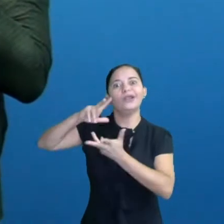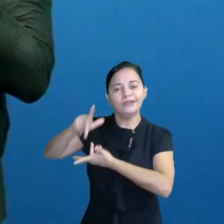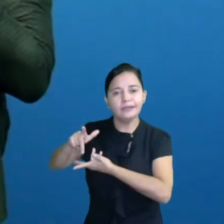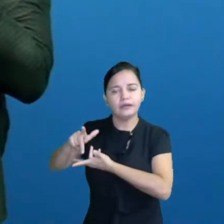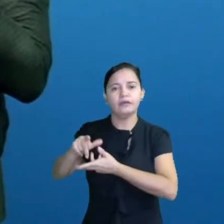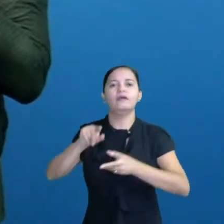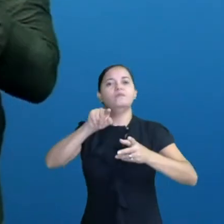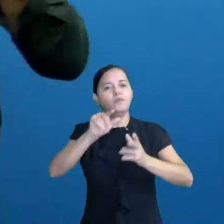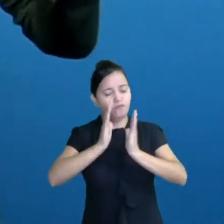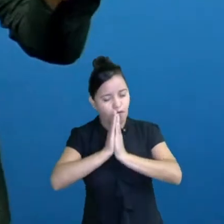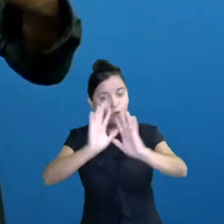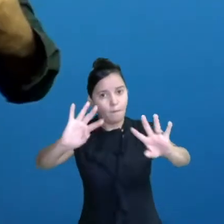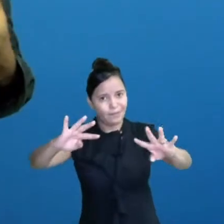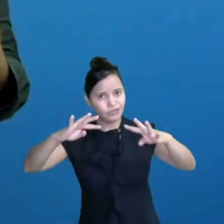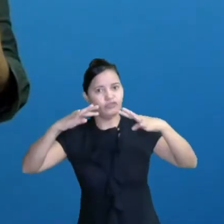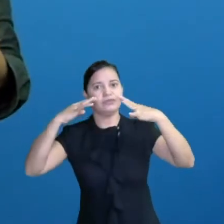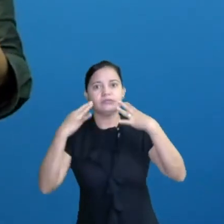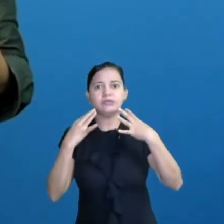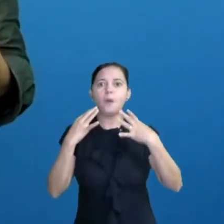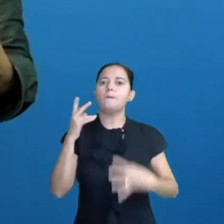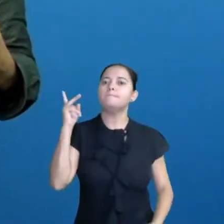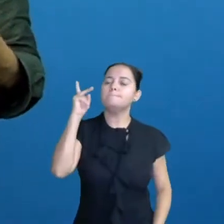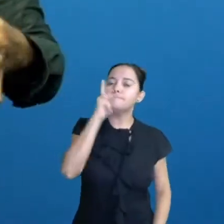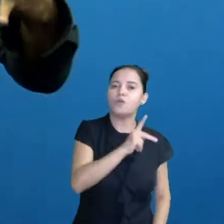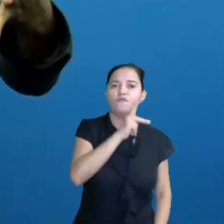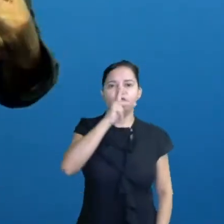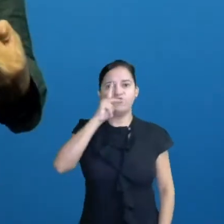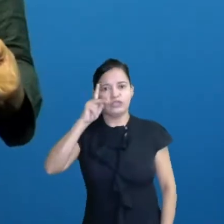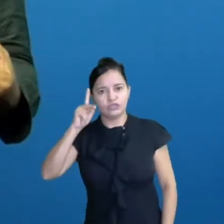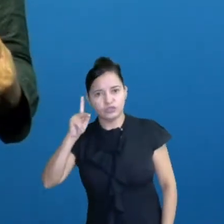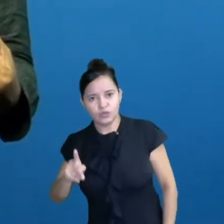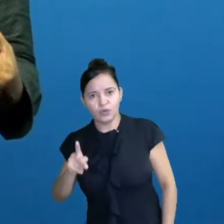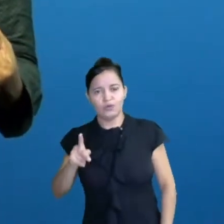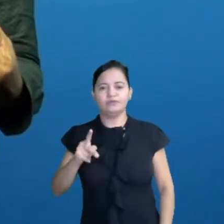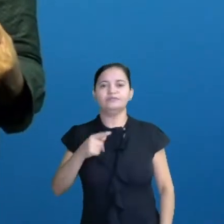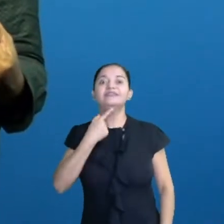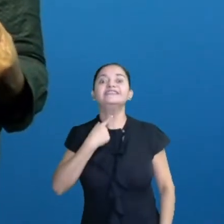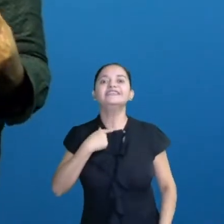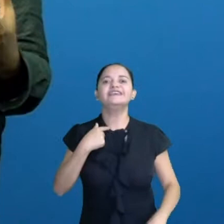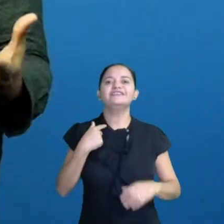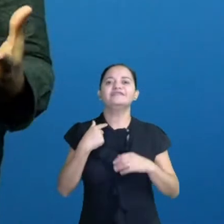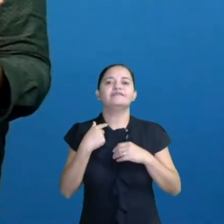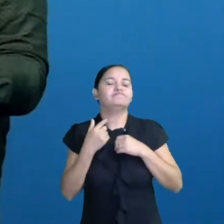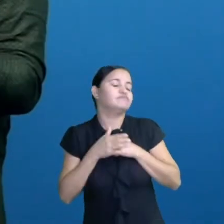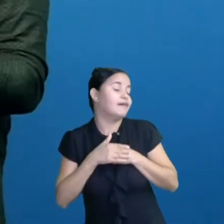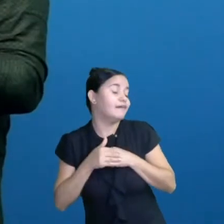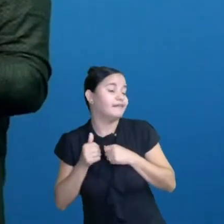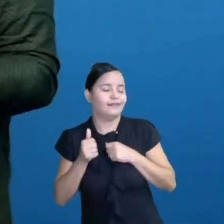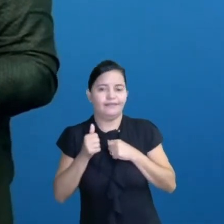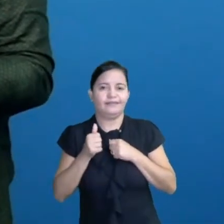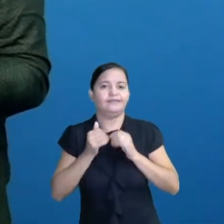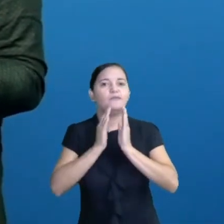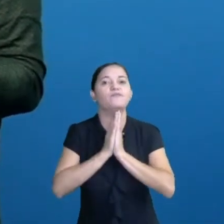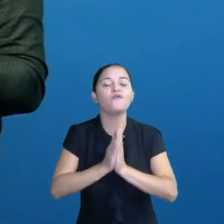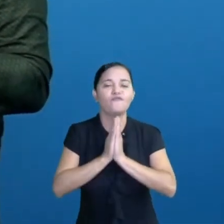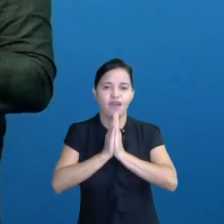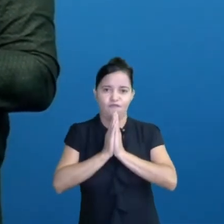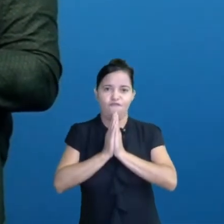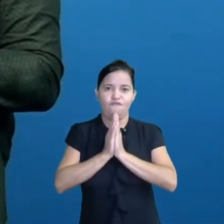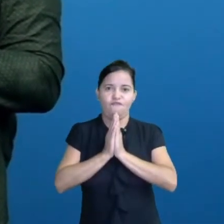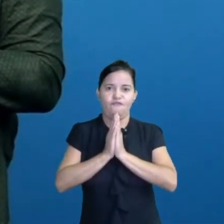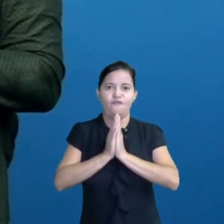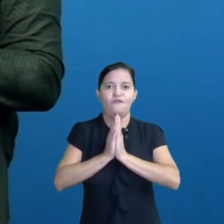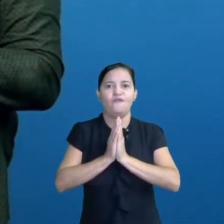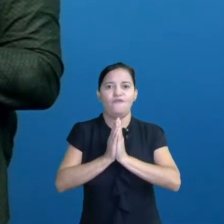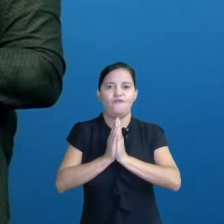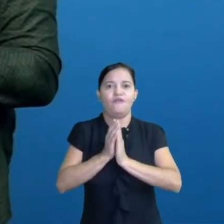preste atenção, tio Aprígio. O professor é um cara, gente, extremamente carente. Então, por favor, gente, eu estou quase sentado no banquinho